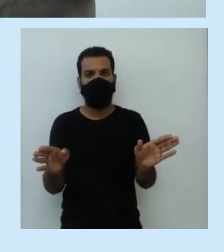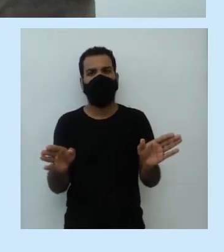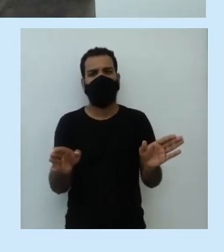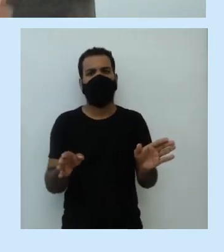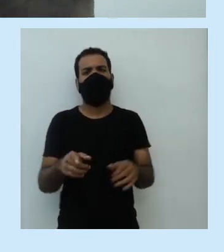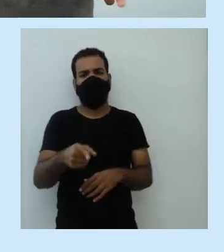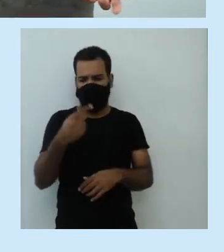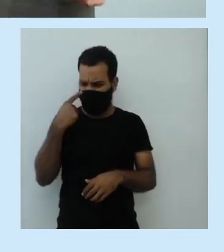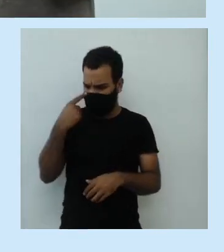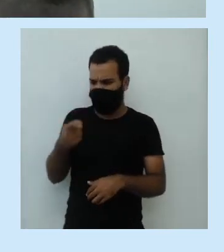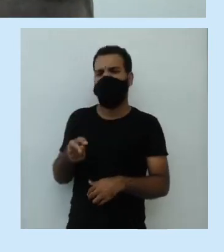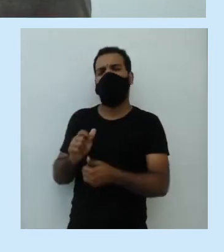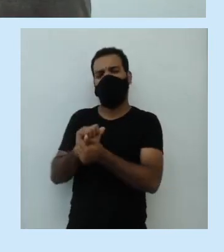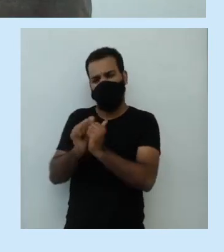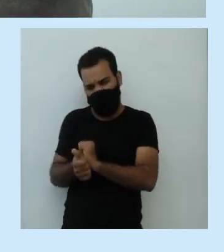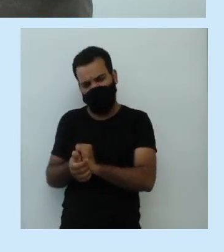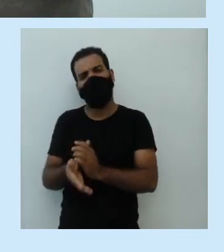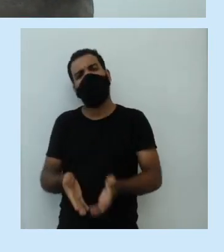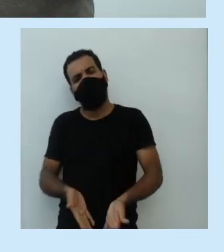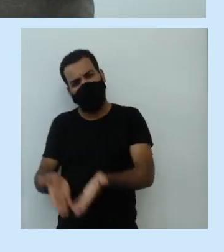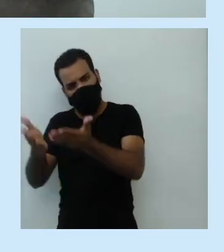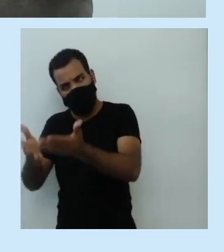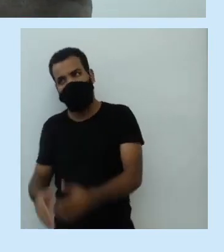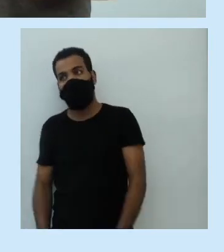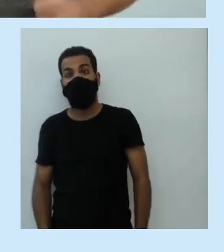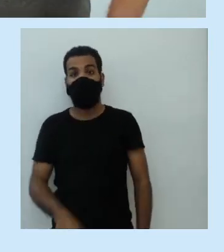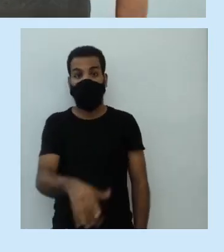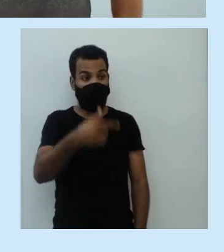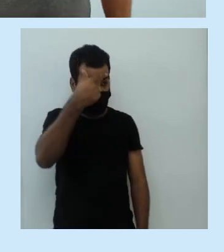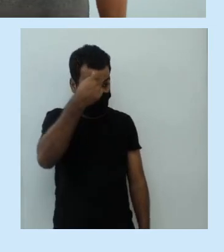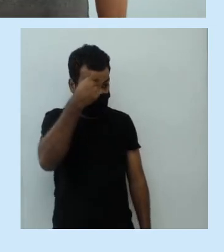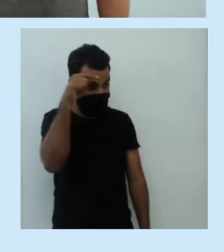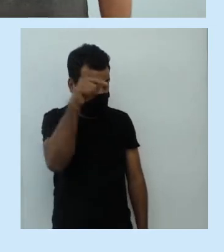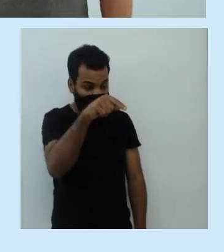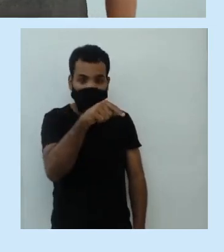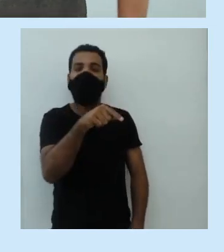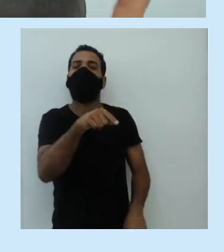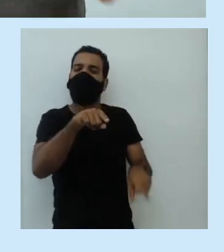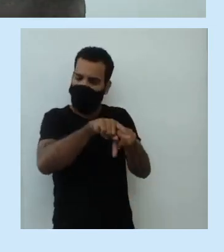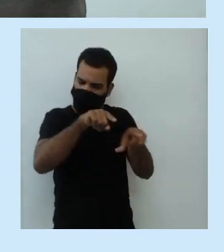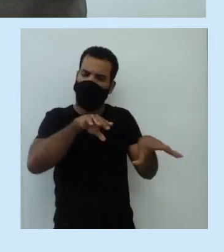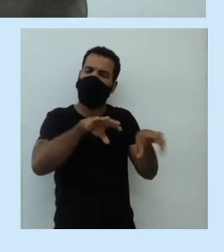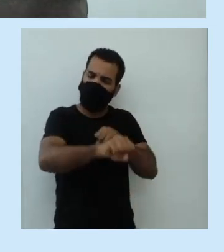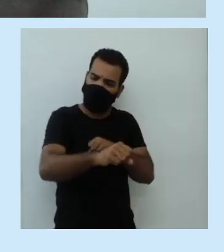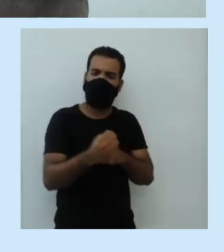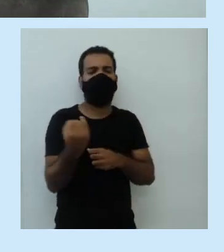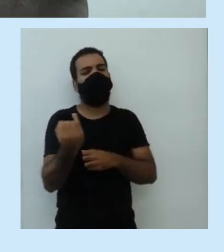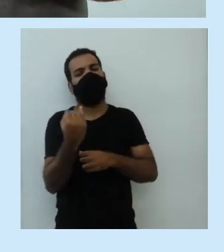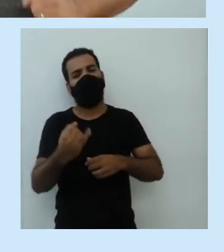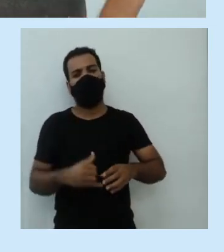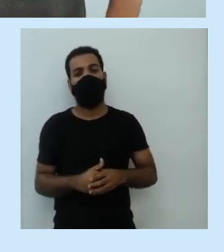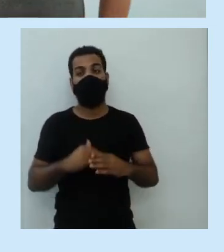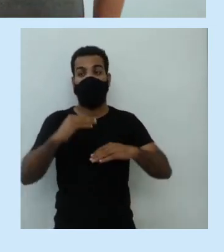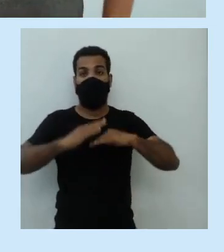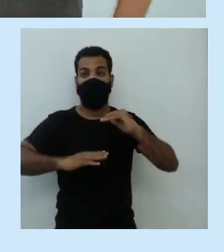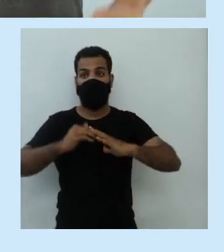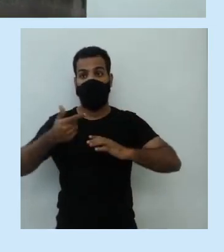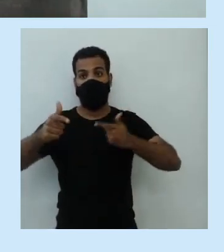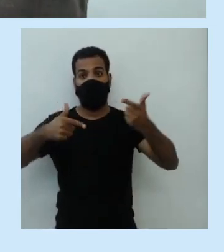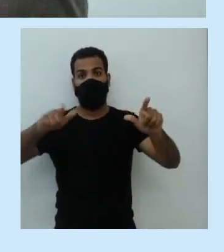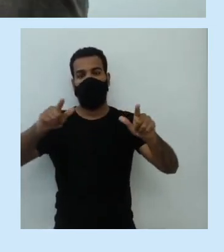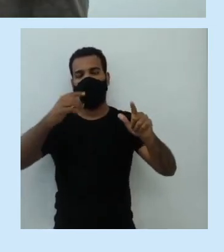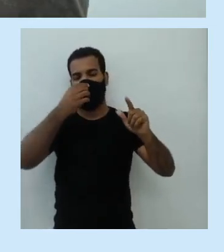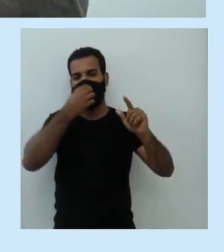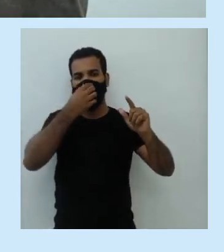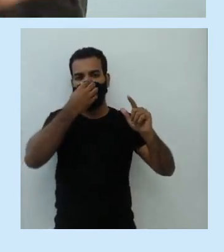ser atleta e também termine o seu ensino superior. Busque outras profissões.